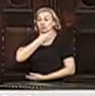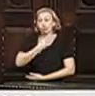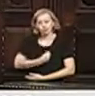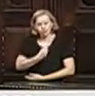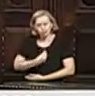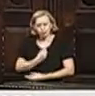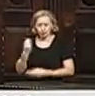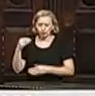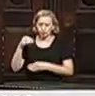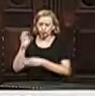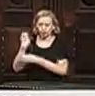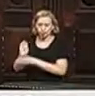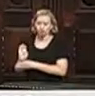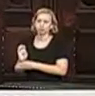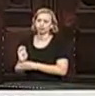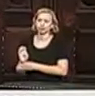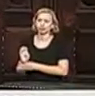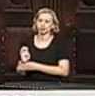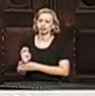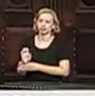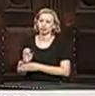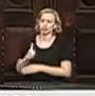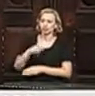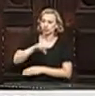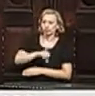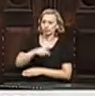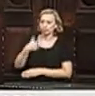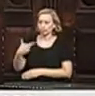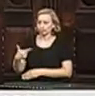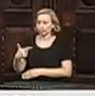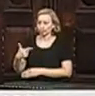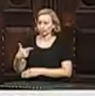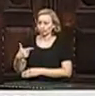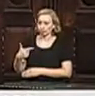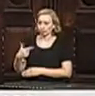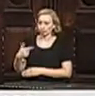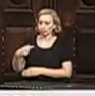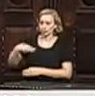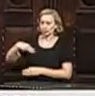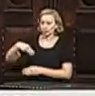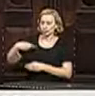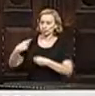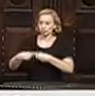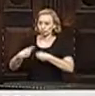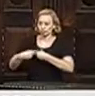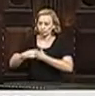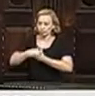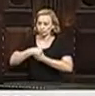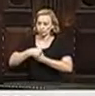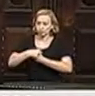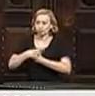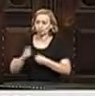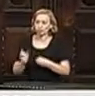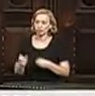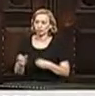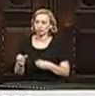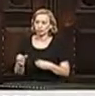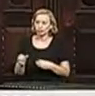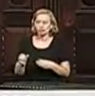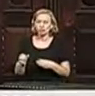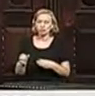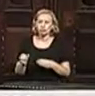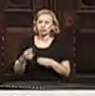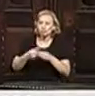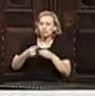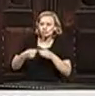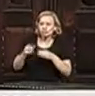o Estado e os 92 municípios. E o município que está menos sujeito à